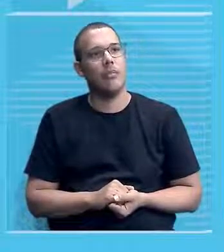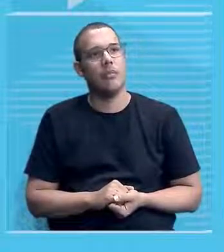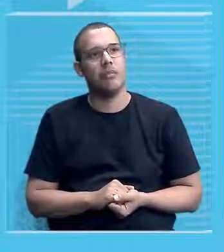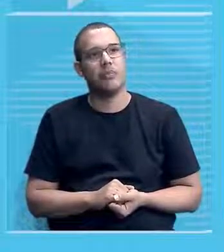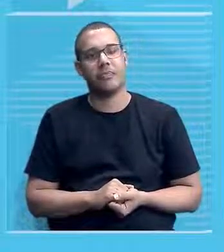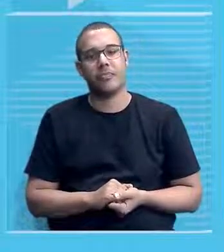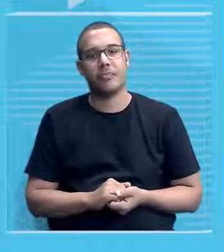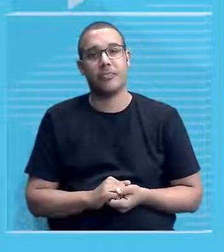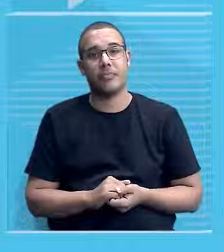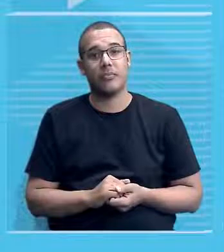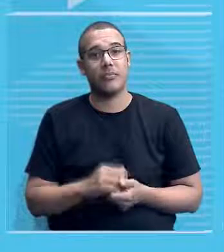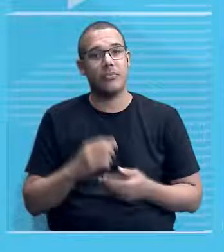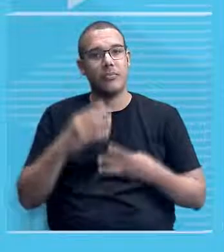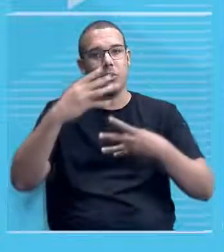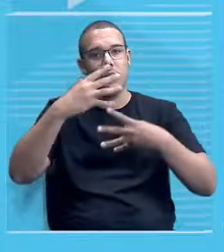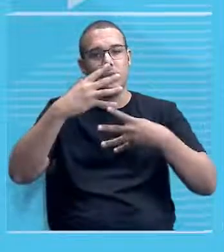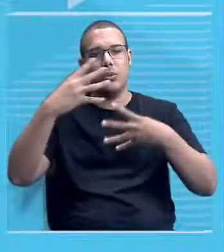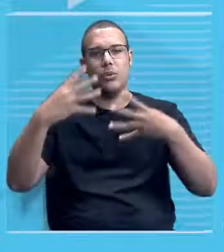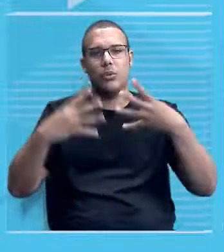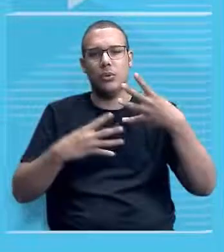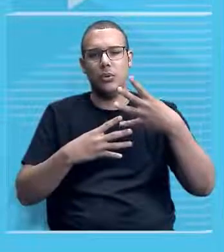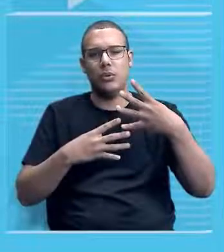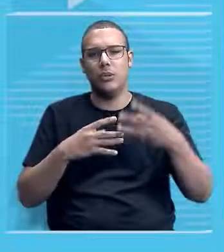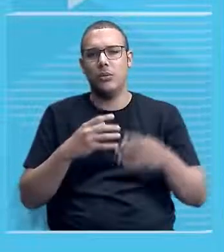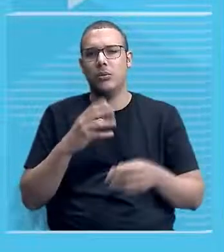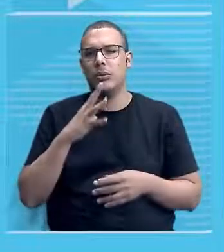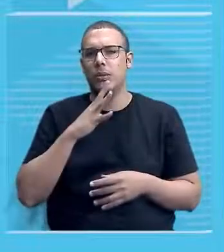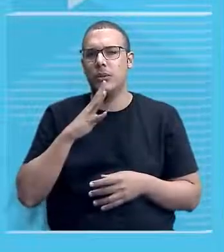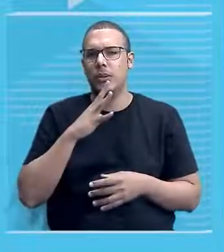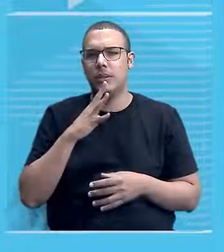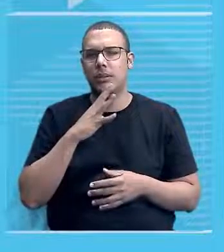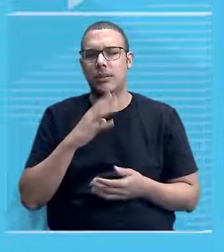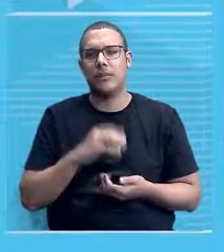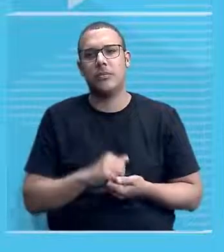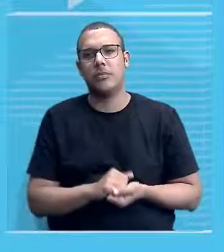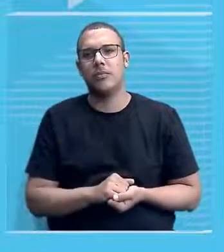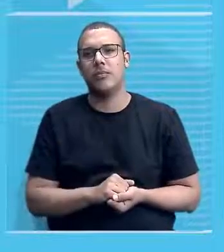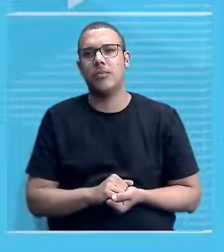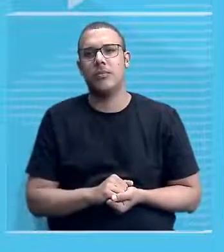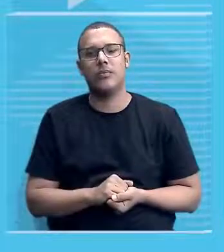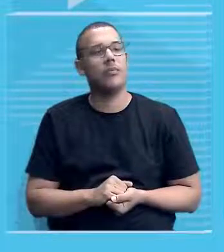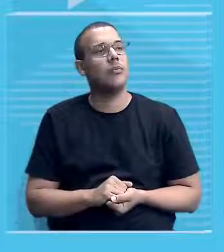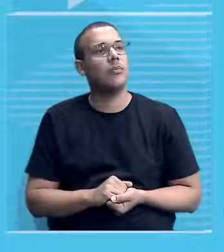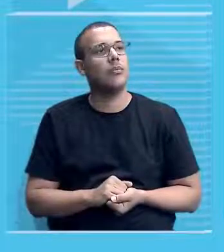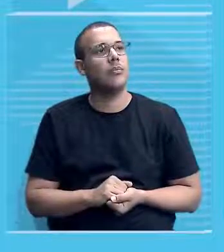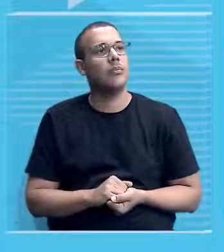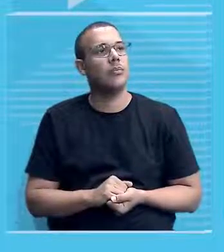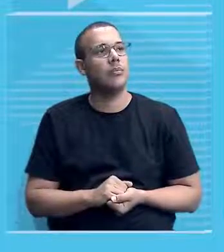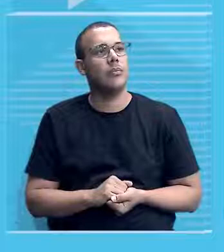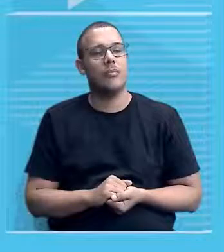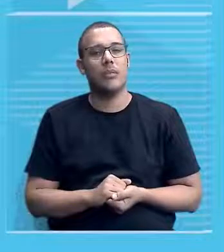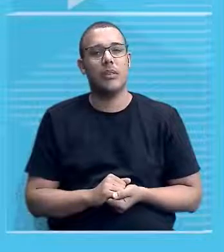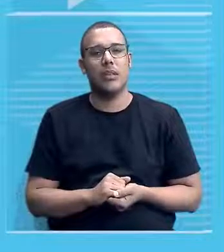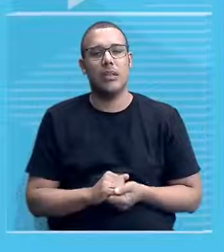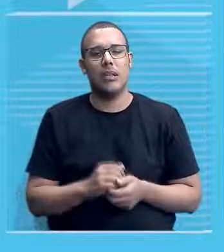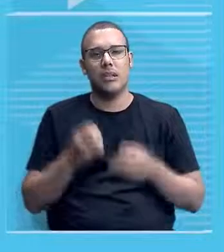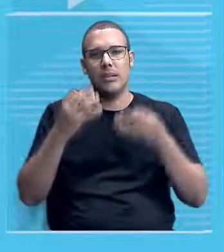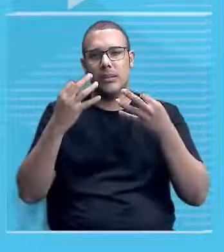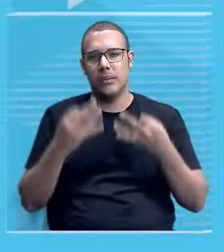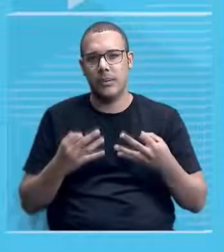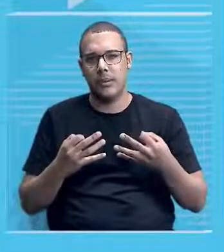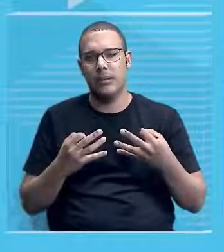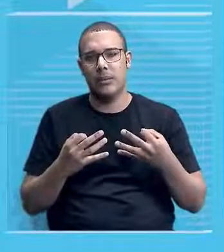daqui uns Soneto dele muito famoso né onde ele trabalha o campo